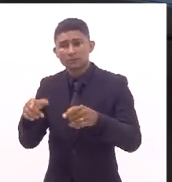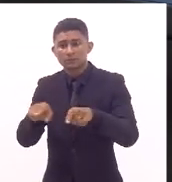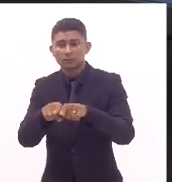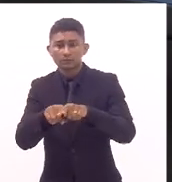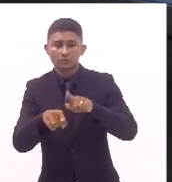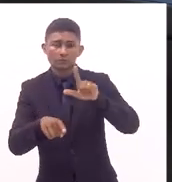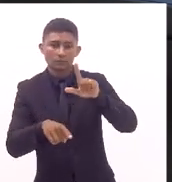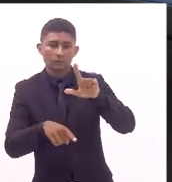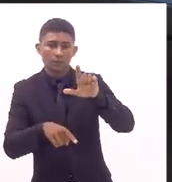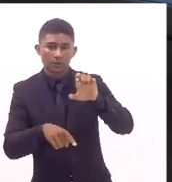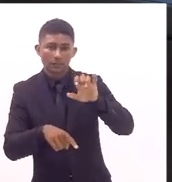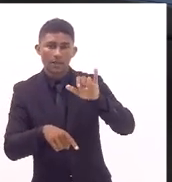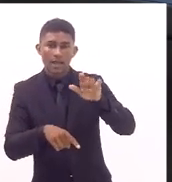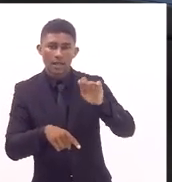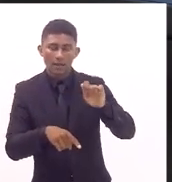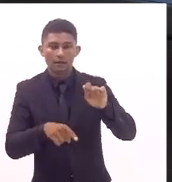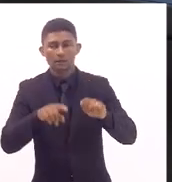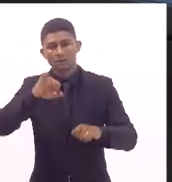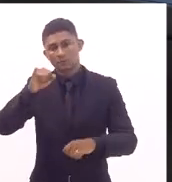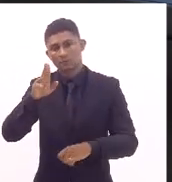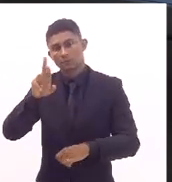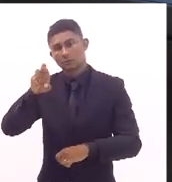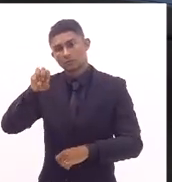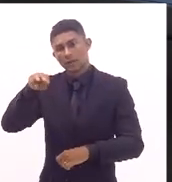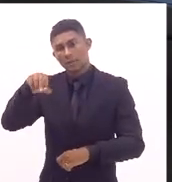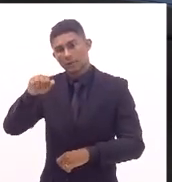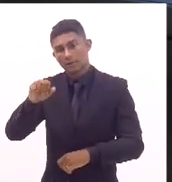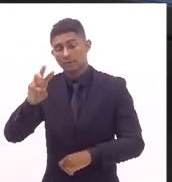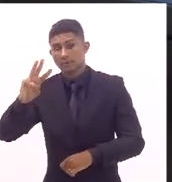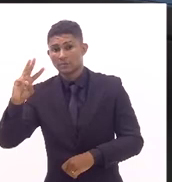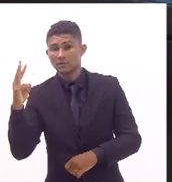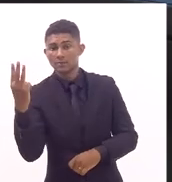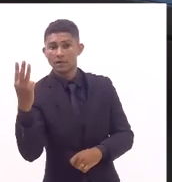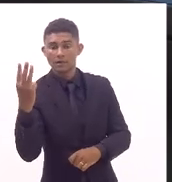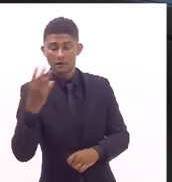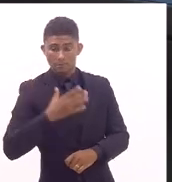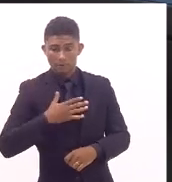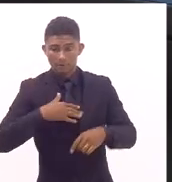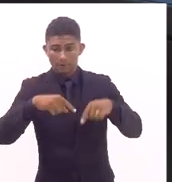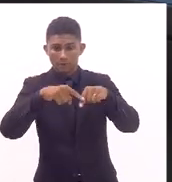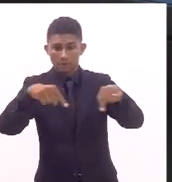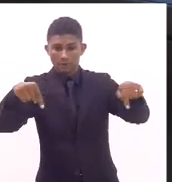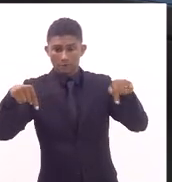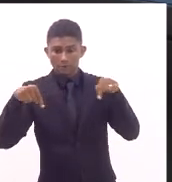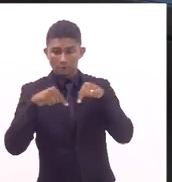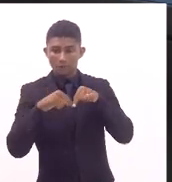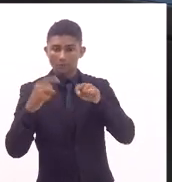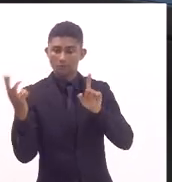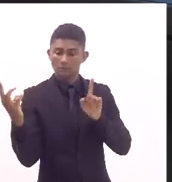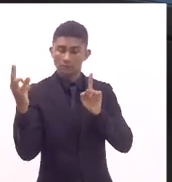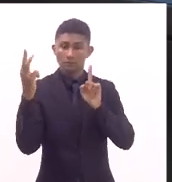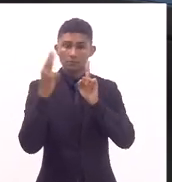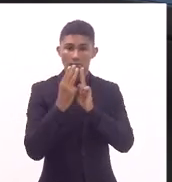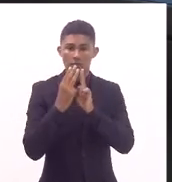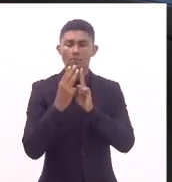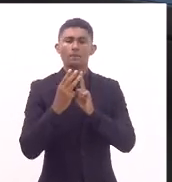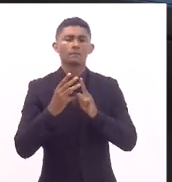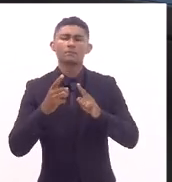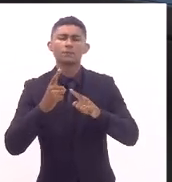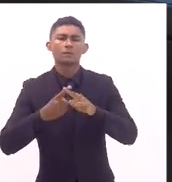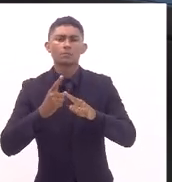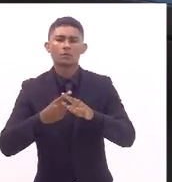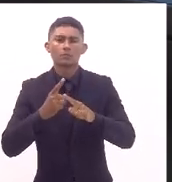a lélia e Jurema estavam no meu gabinete André sabe porque